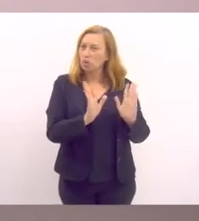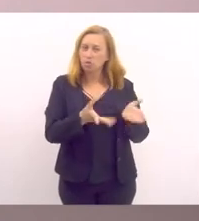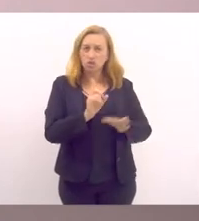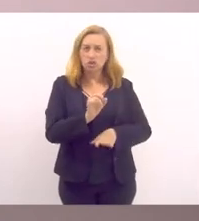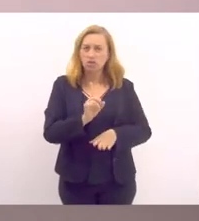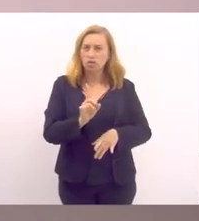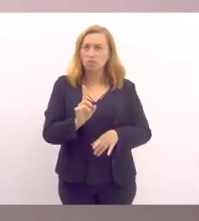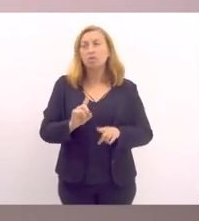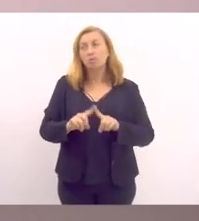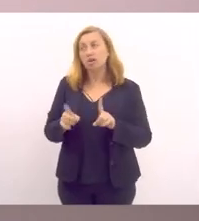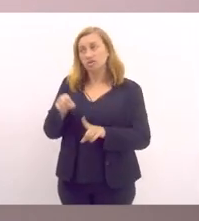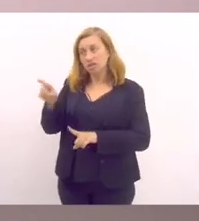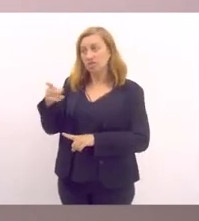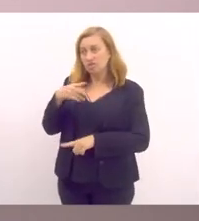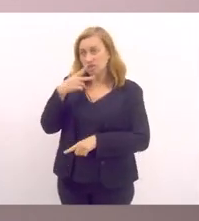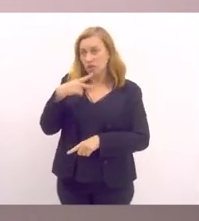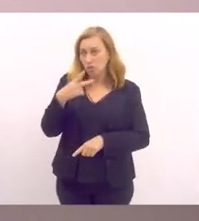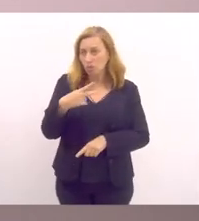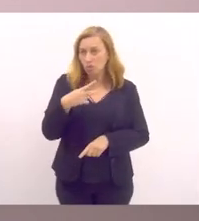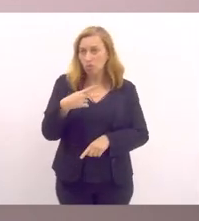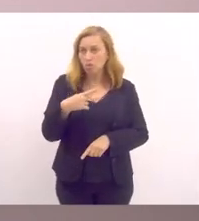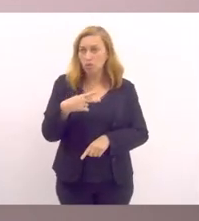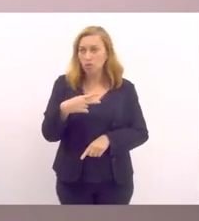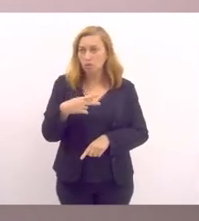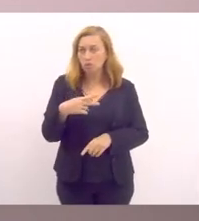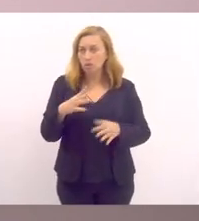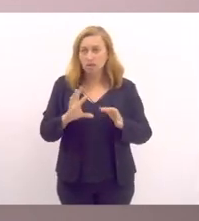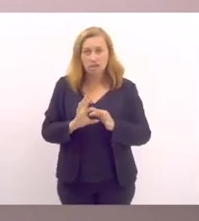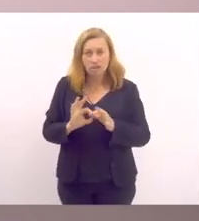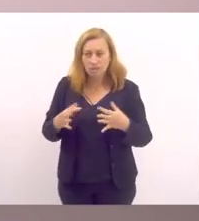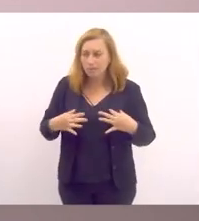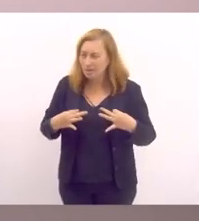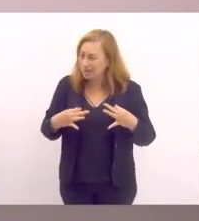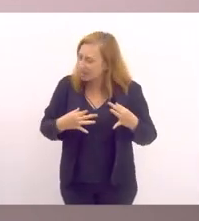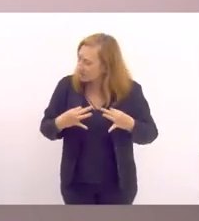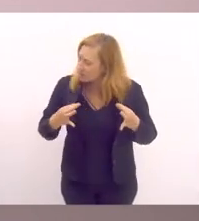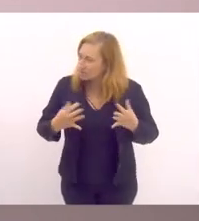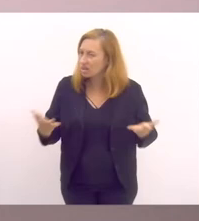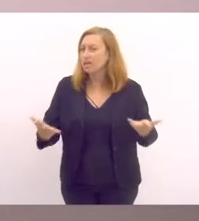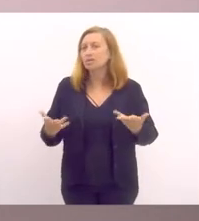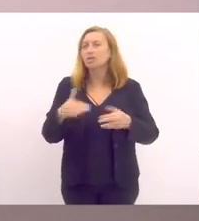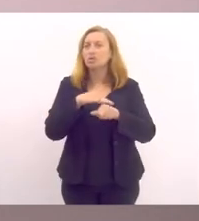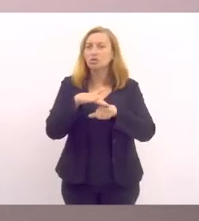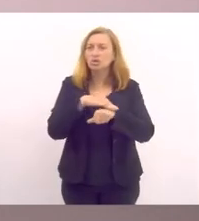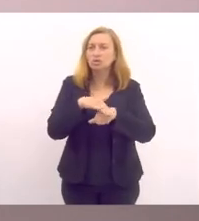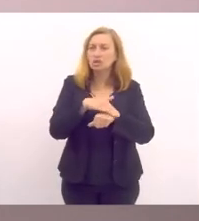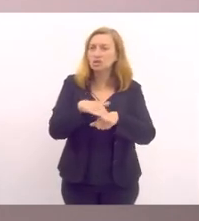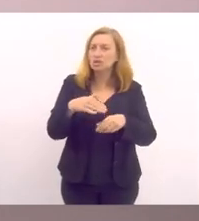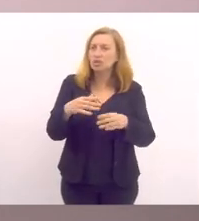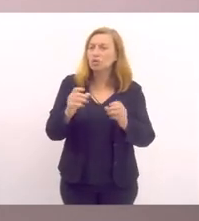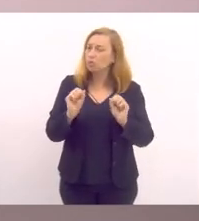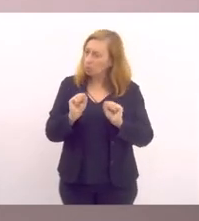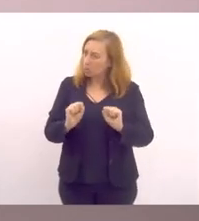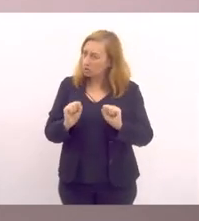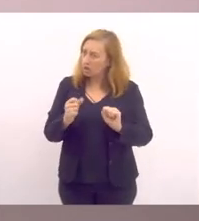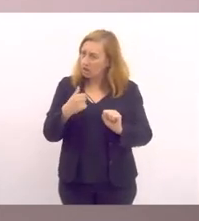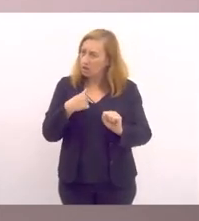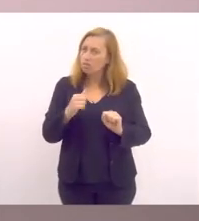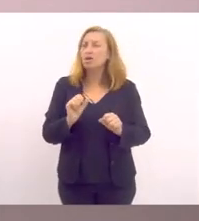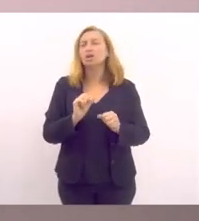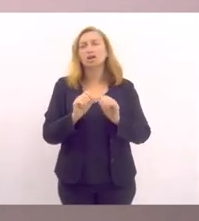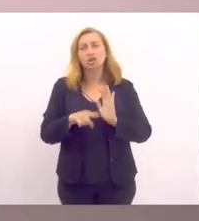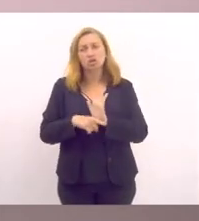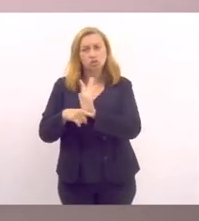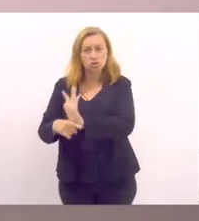isso, mas como você colocou, gente, a gente está lá aberto, o dia que você quiser, a hora que você quiser, a gente combina, mas do que eu puder ajudar, o que você puder